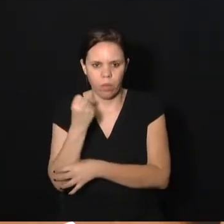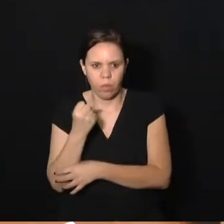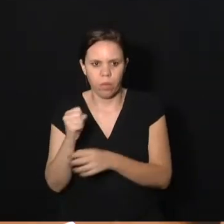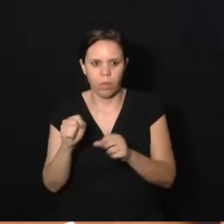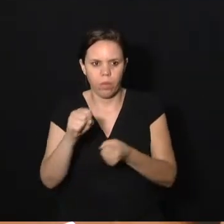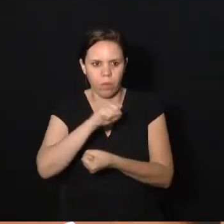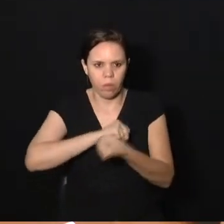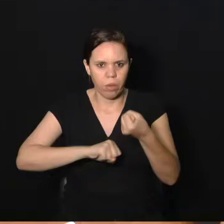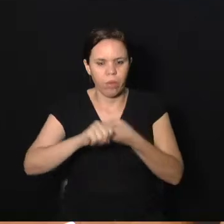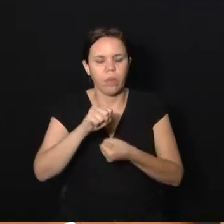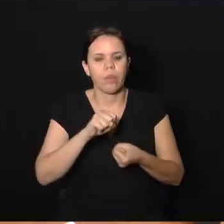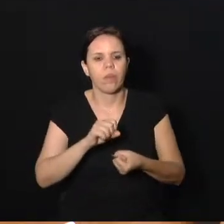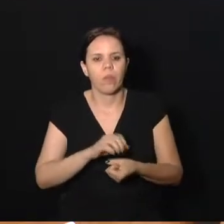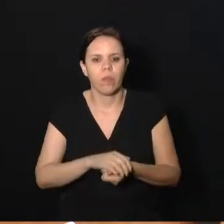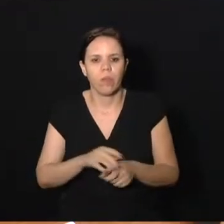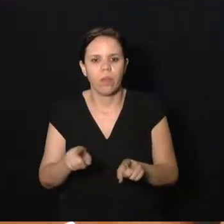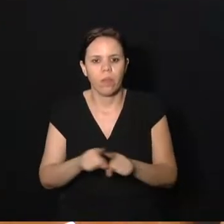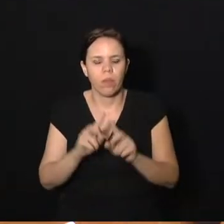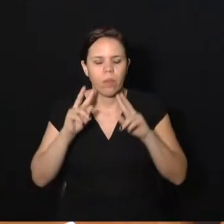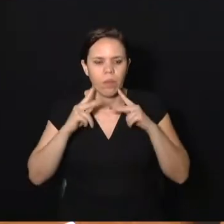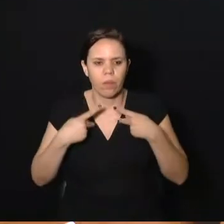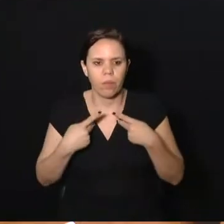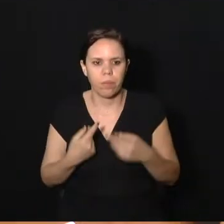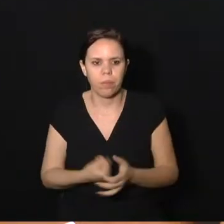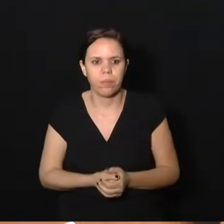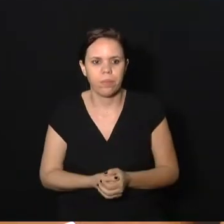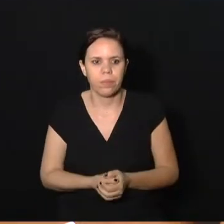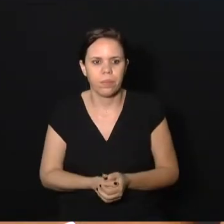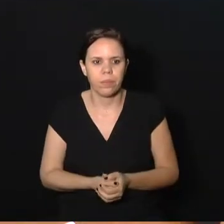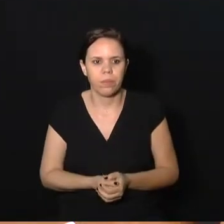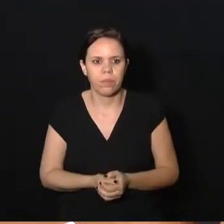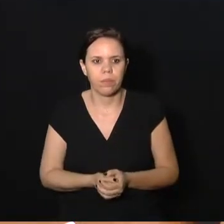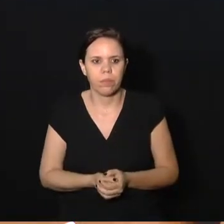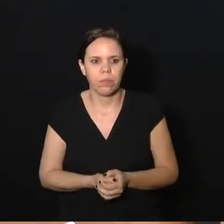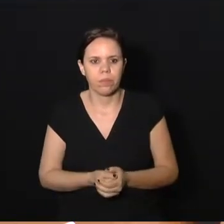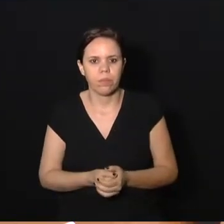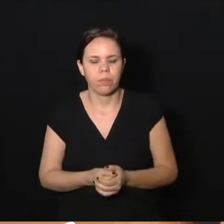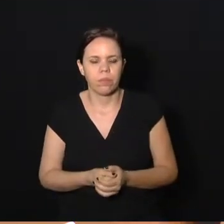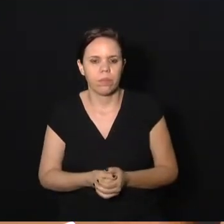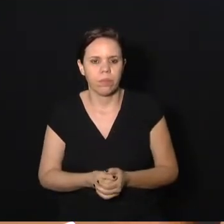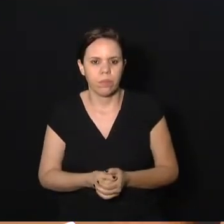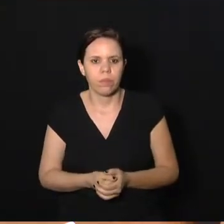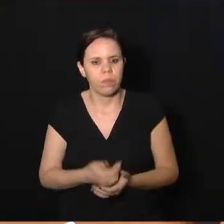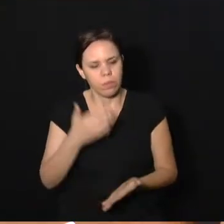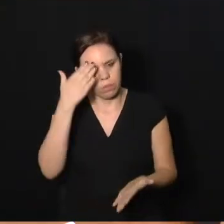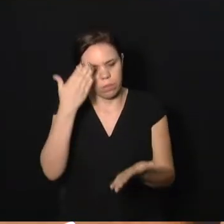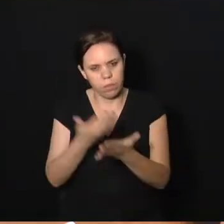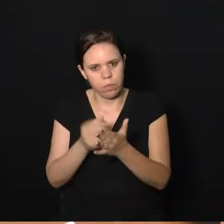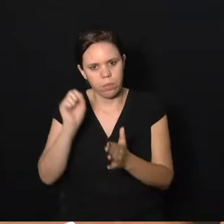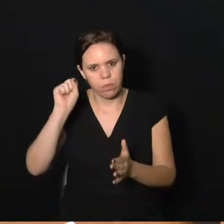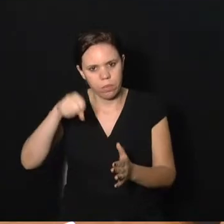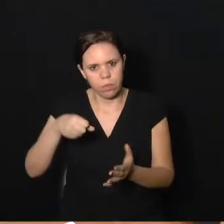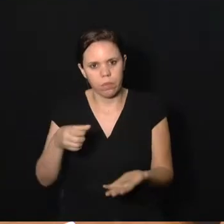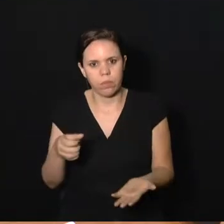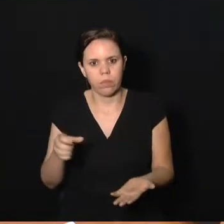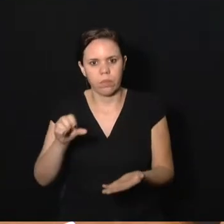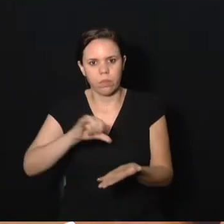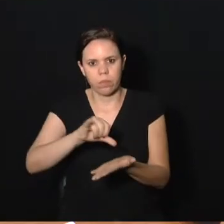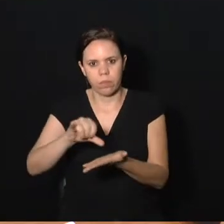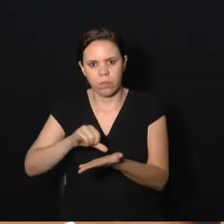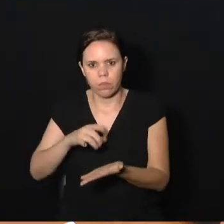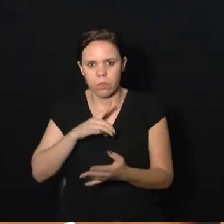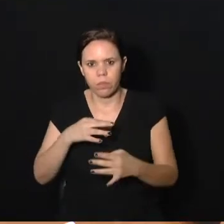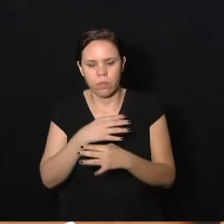e também da parte humana, né? E sem dúvida, o centro das